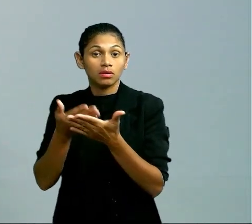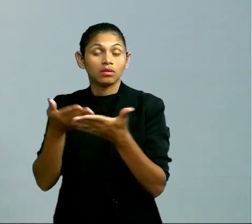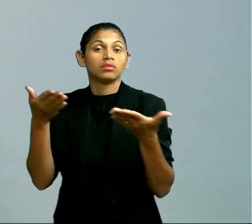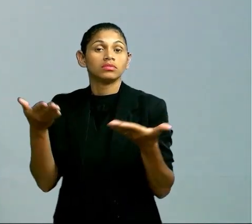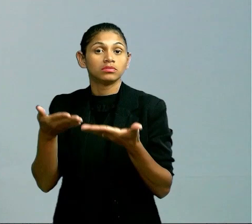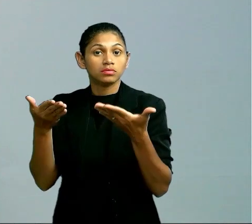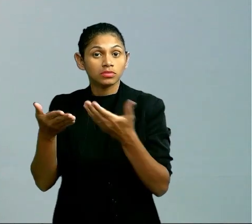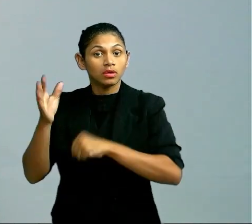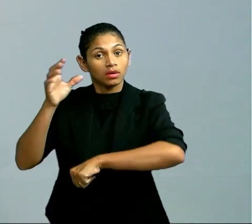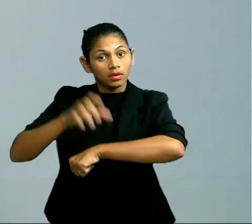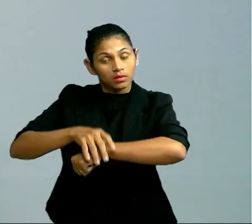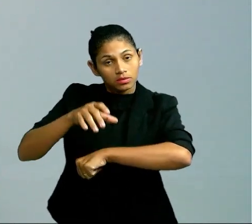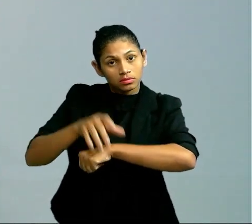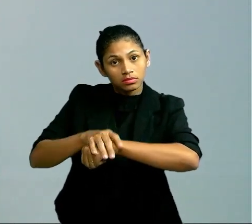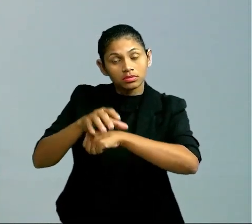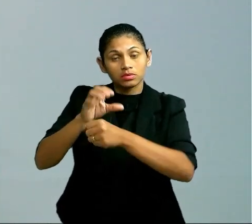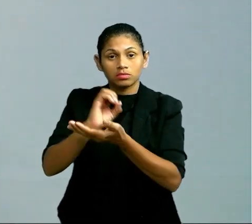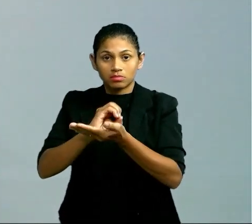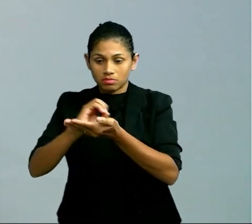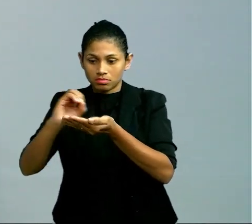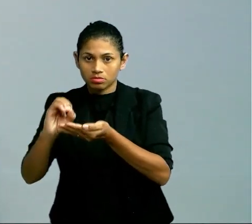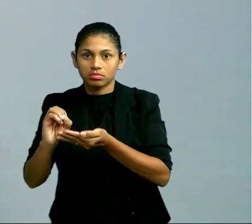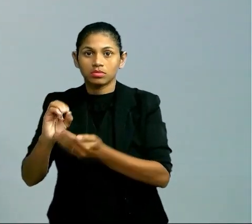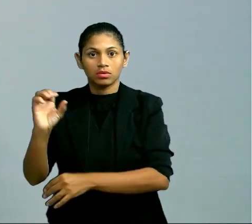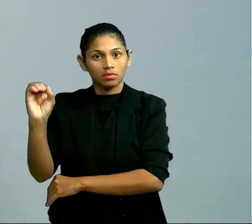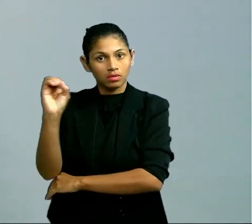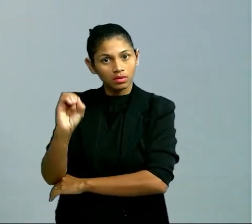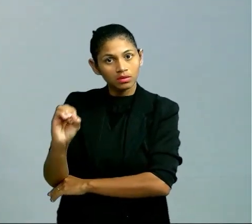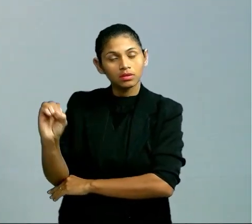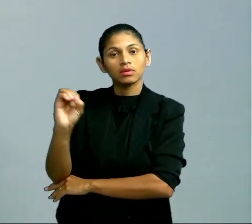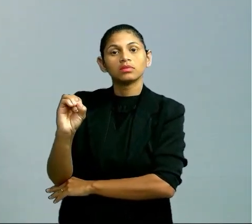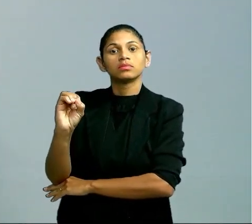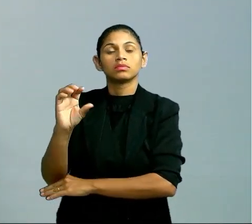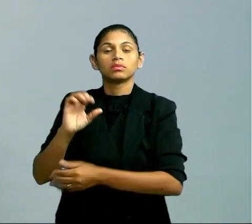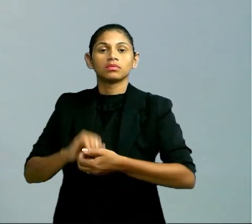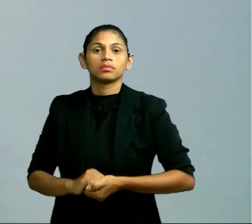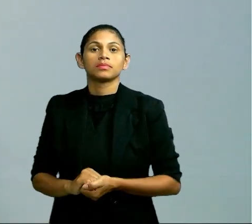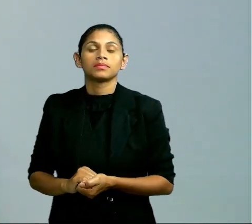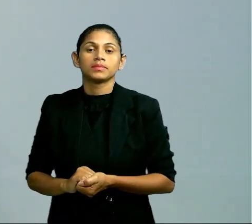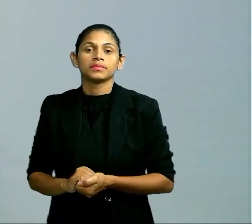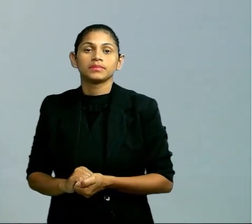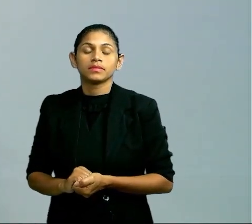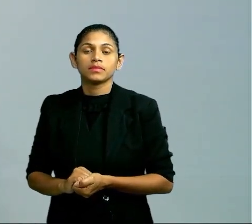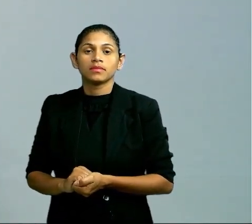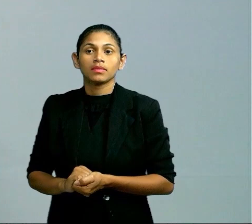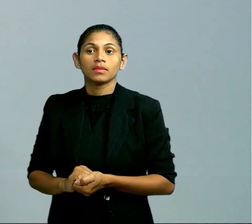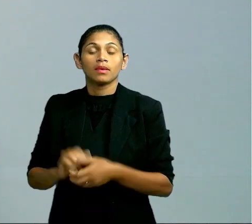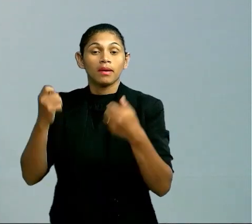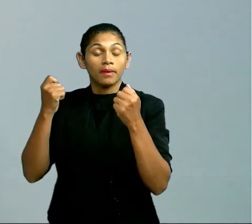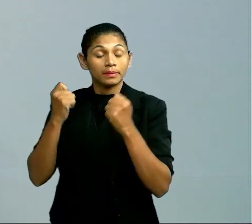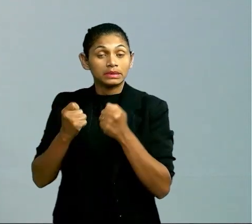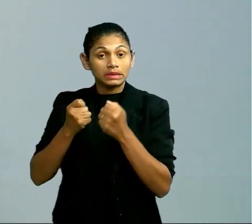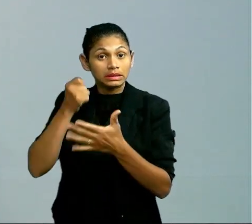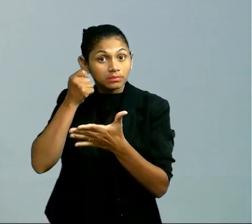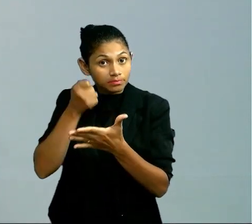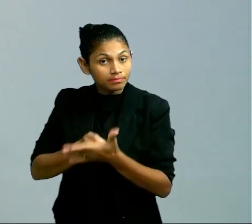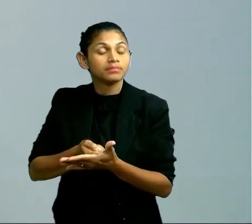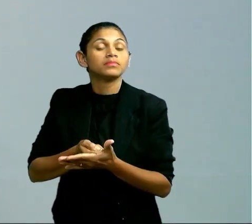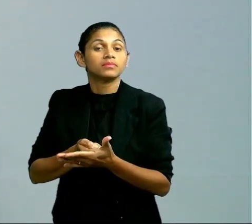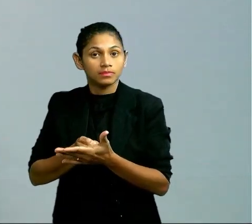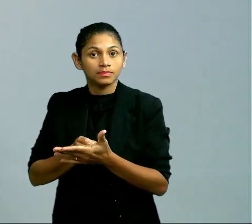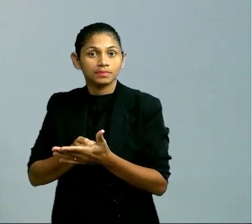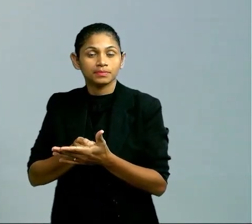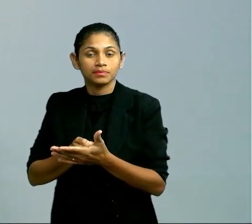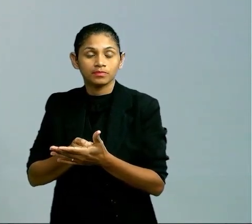funções orgânicas oxigenadas. Então, nessas funções orgânicas oxigenadas, elas devem obrigatoriamente apresentar na sua